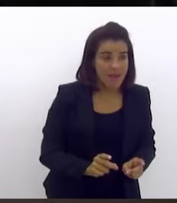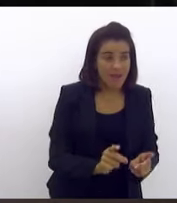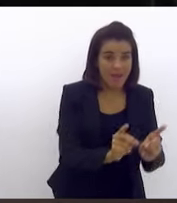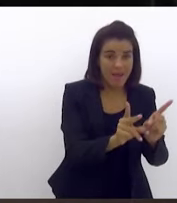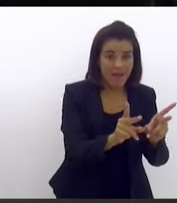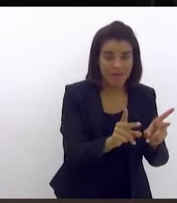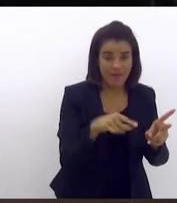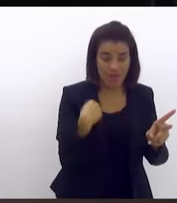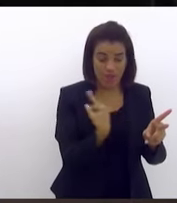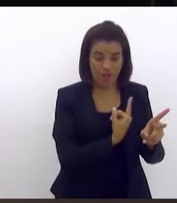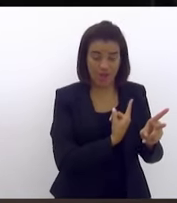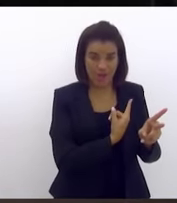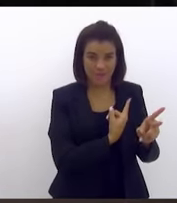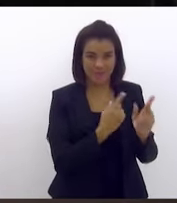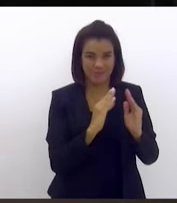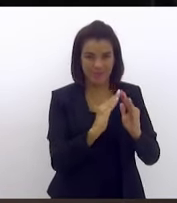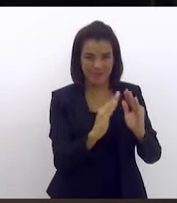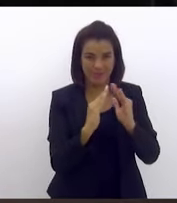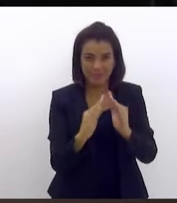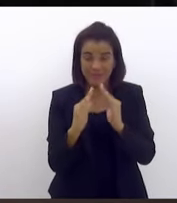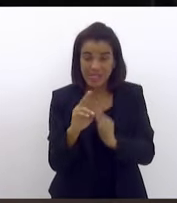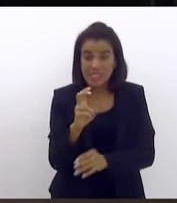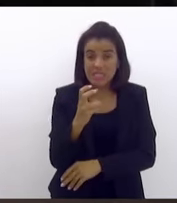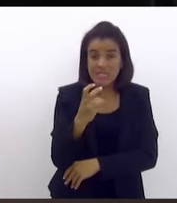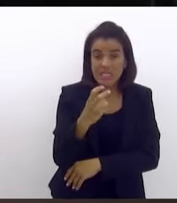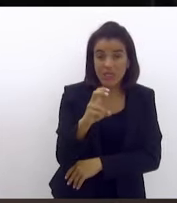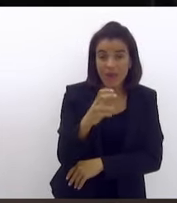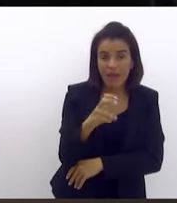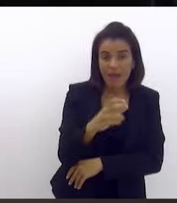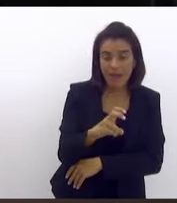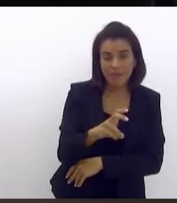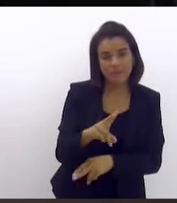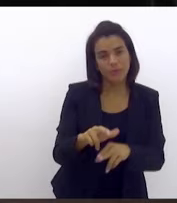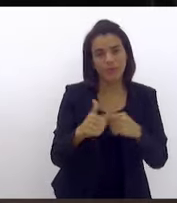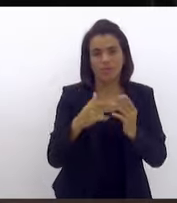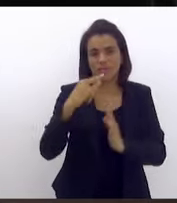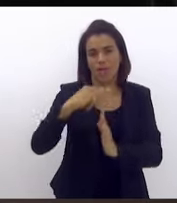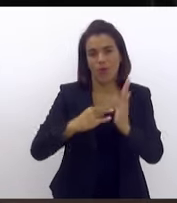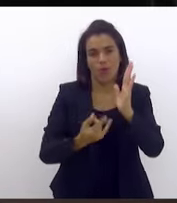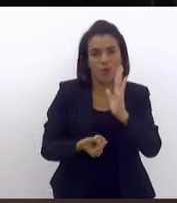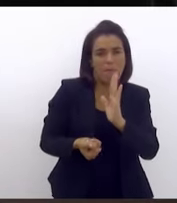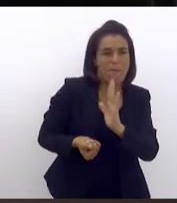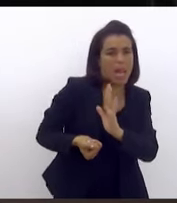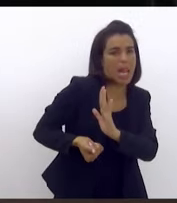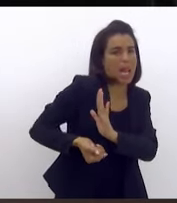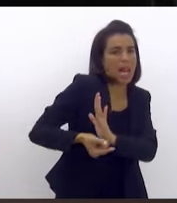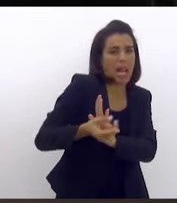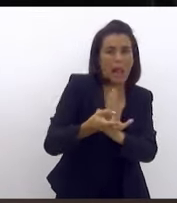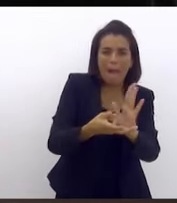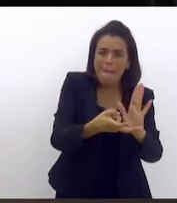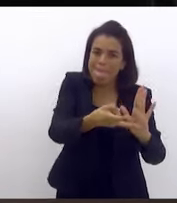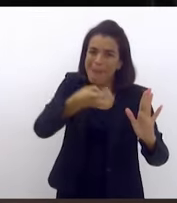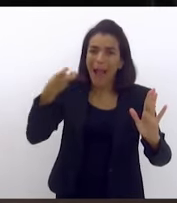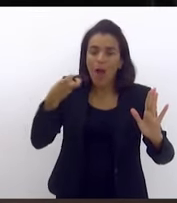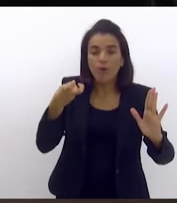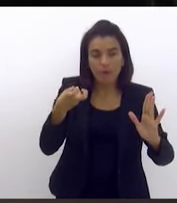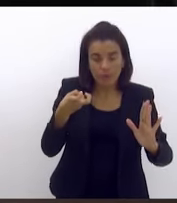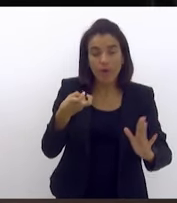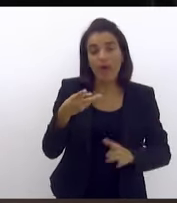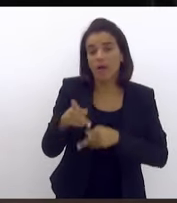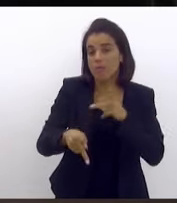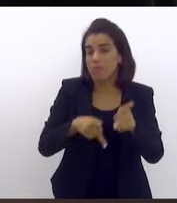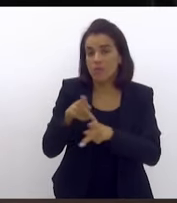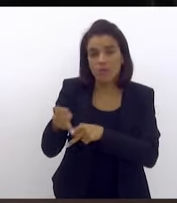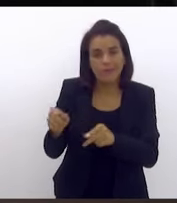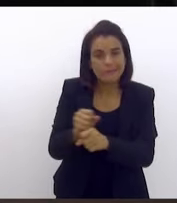consumidor final, que somos nós, por R$ 5 o metro cúbico. Por isso que as contas estão vindo absurdamente caríssimas. A população não tem